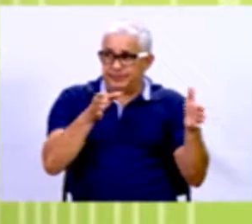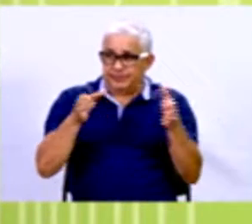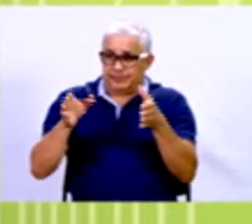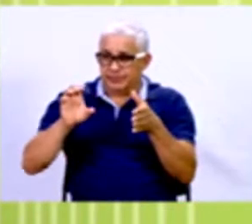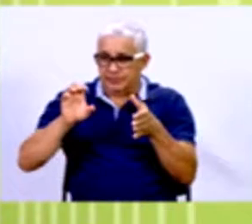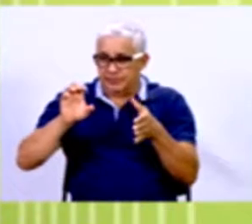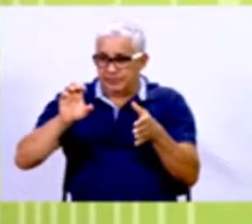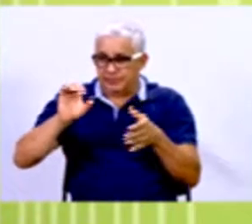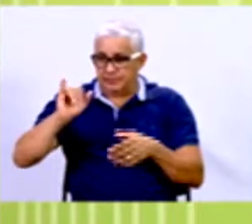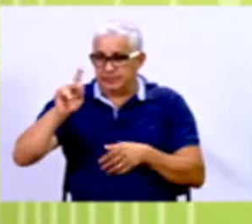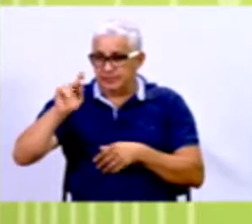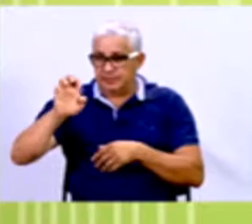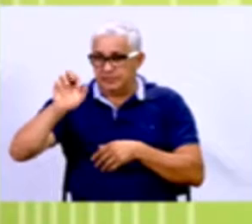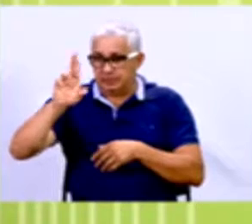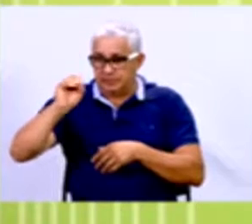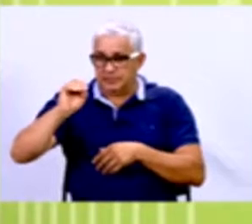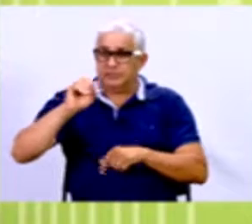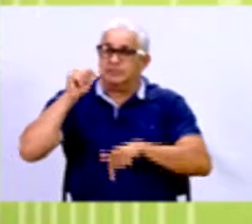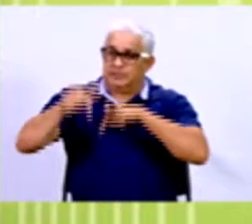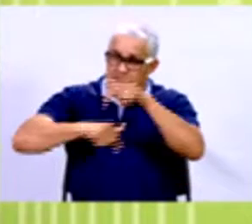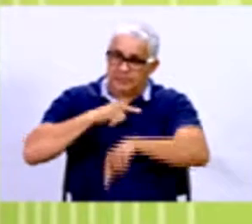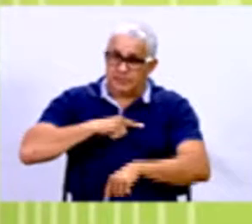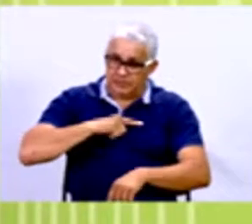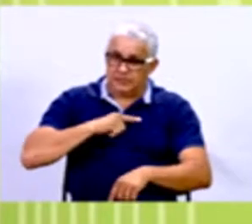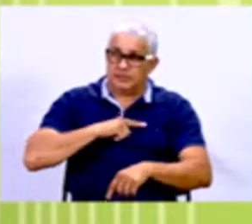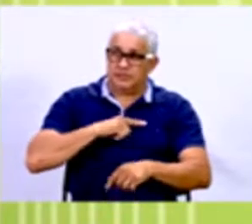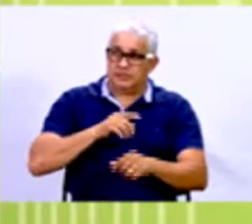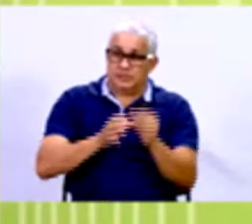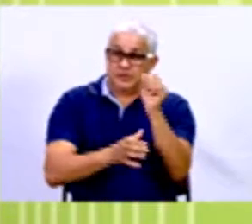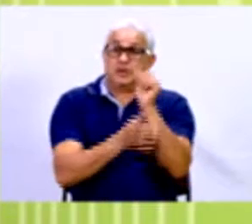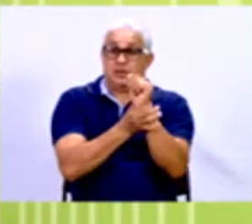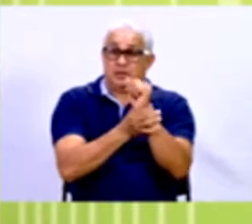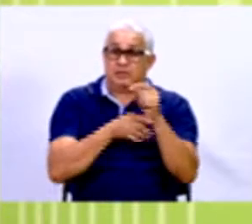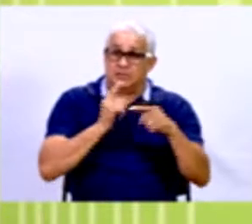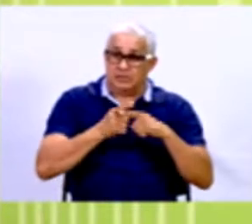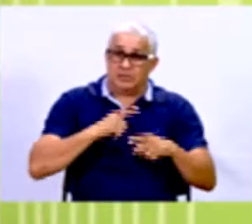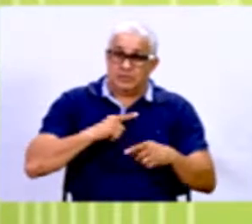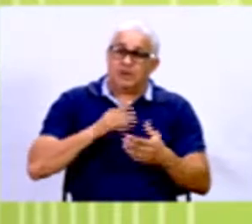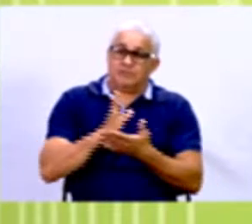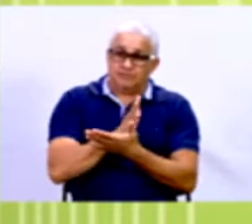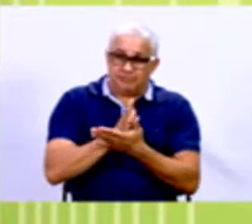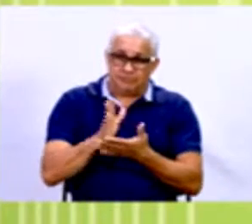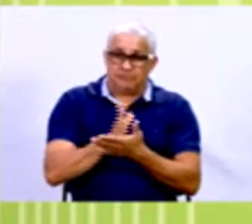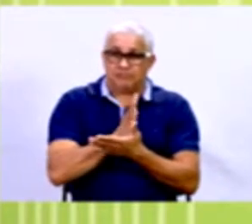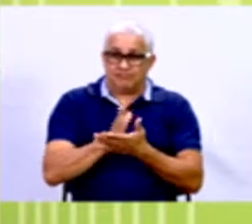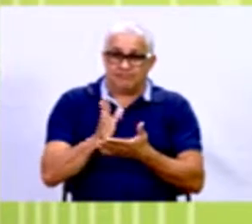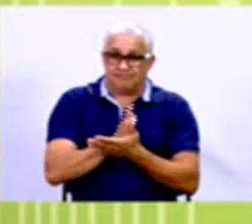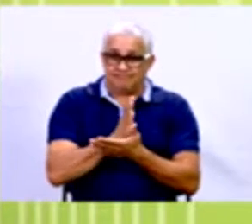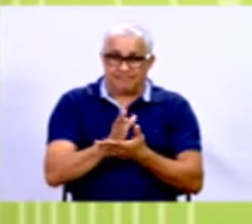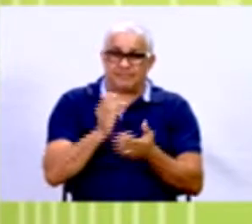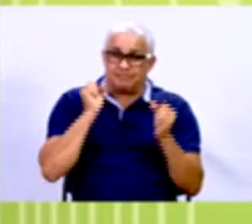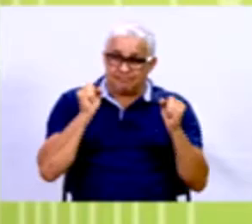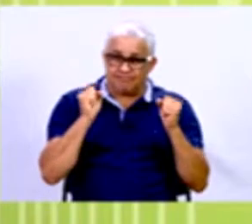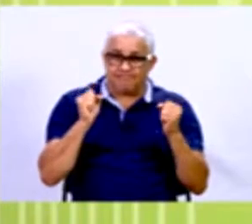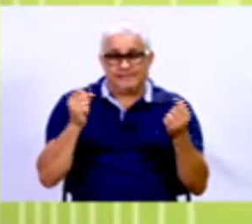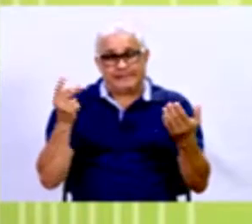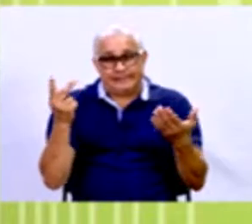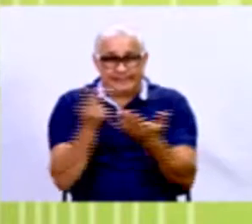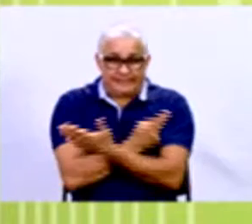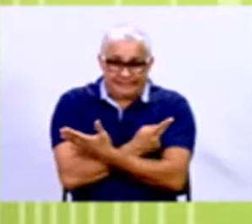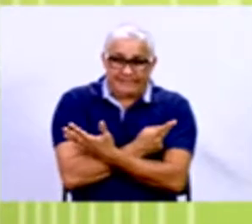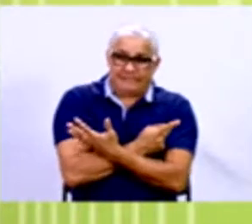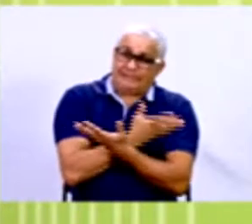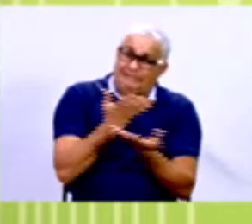está atuando, ele tem estabilidade. Por quê? Porque existem alguns revés, existem algumas situações que podem, né, ficar um clima